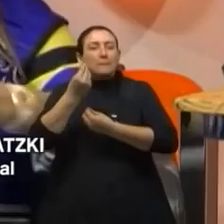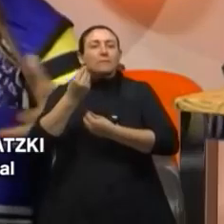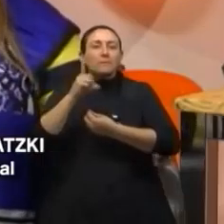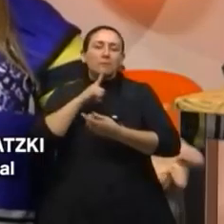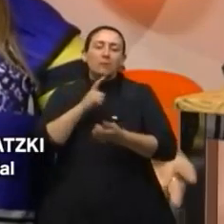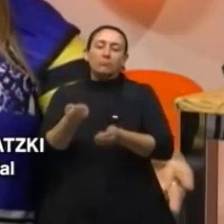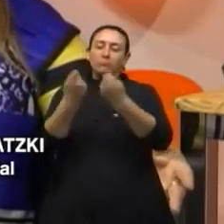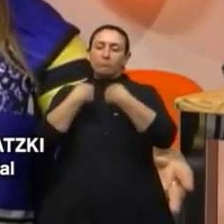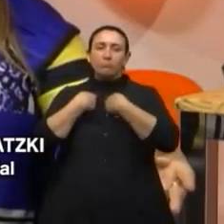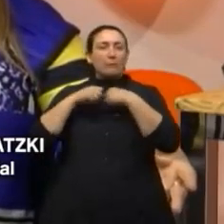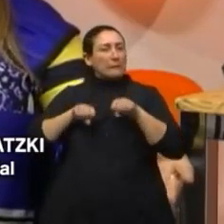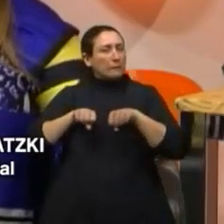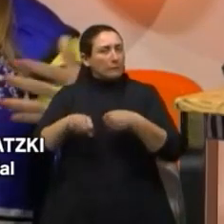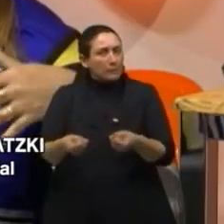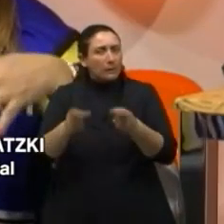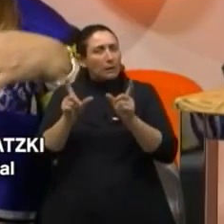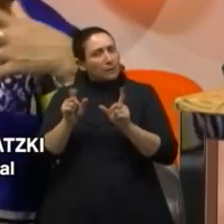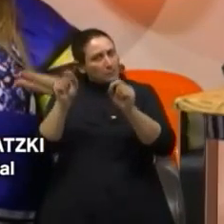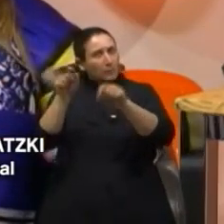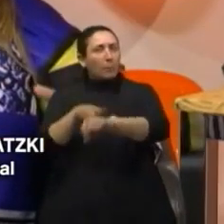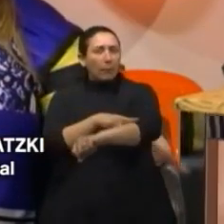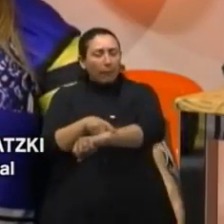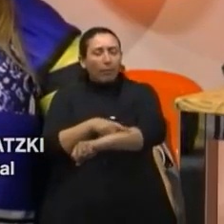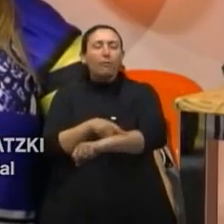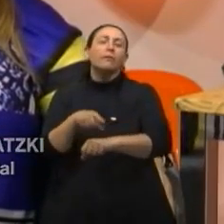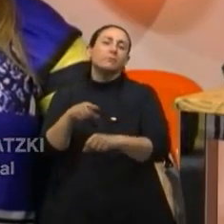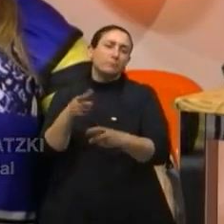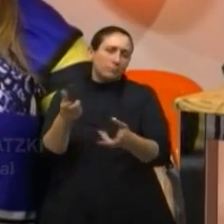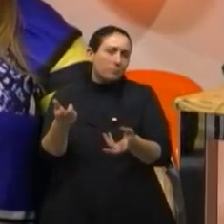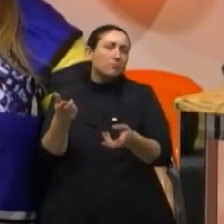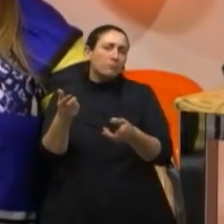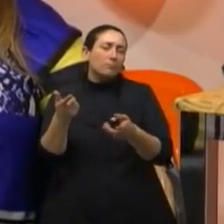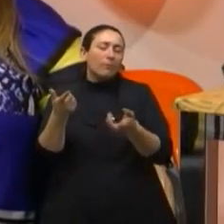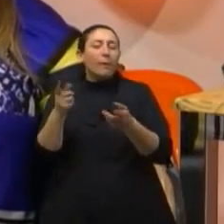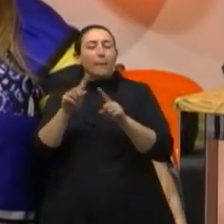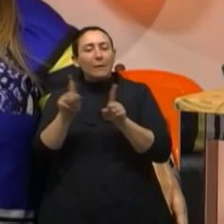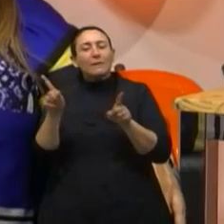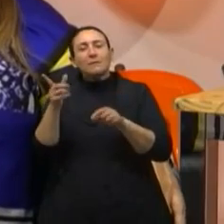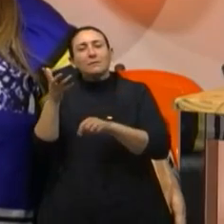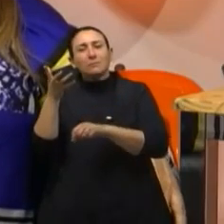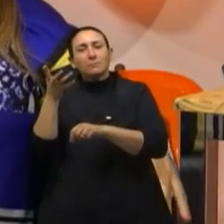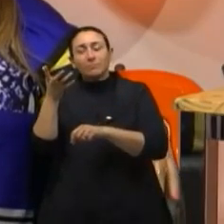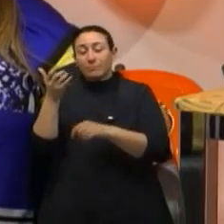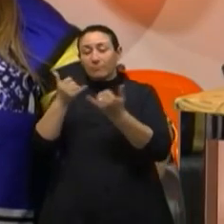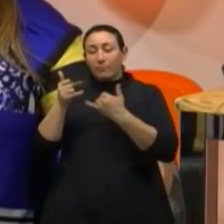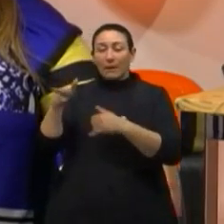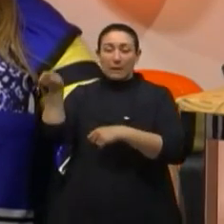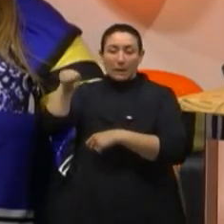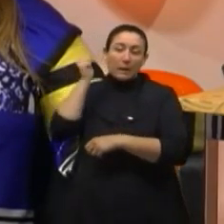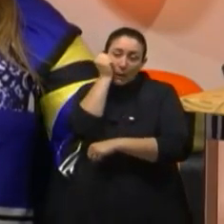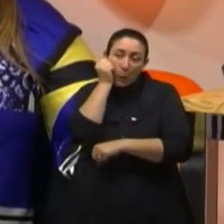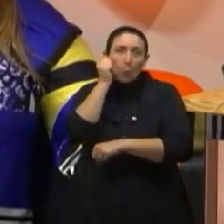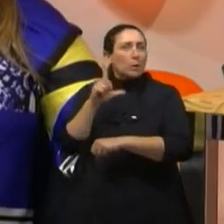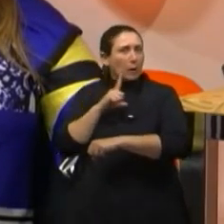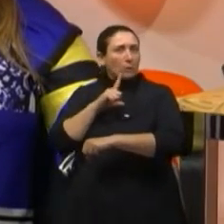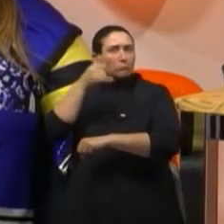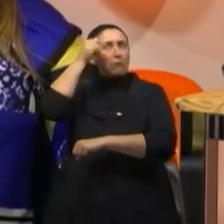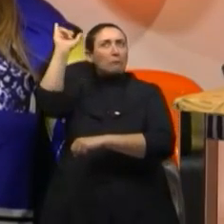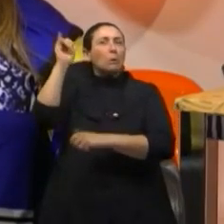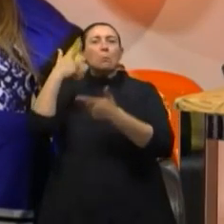câncer de pele uhum né mas tem menos defesa para absorção Então temos que